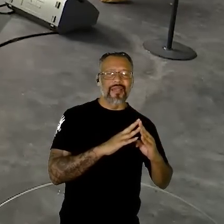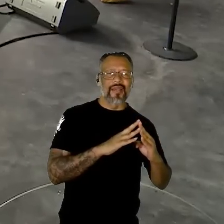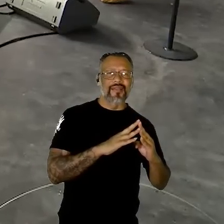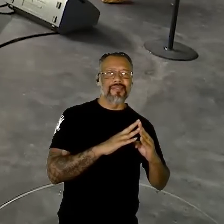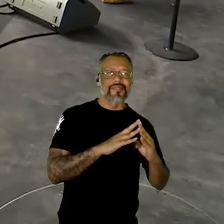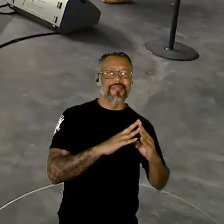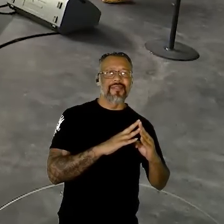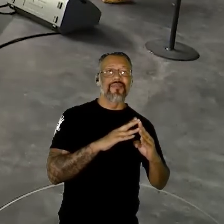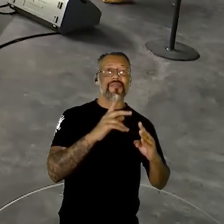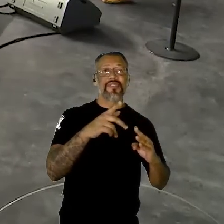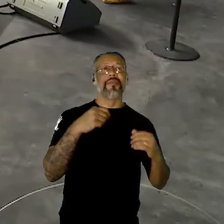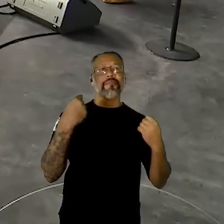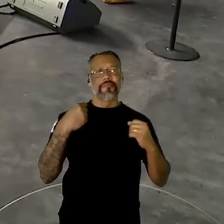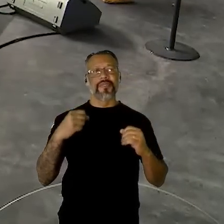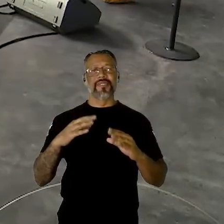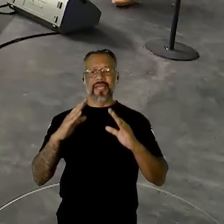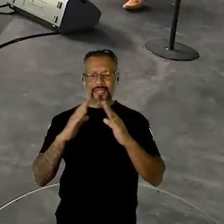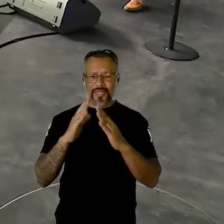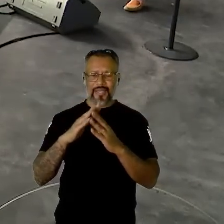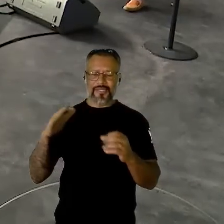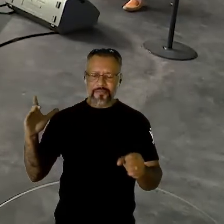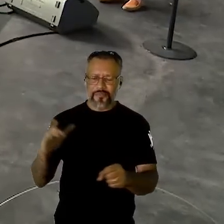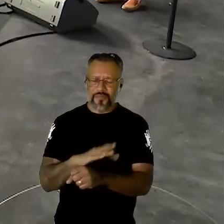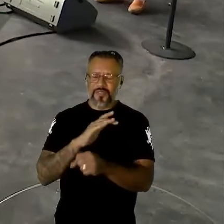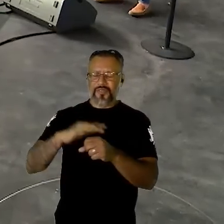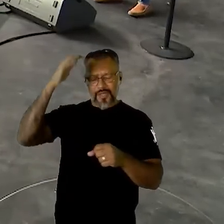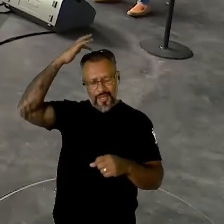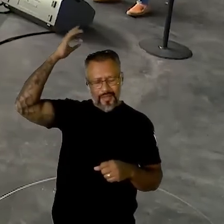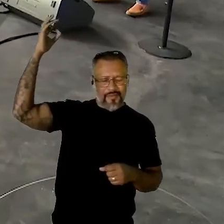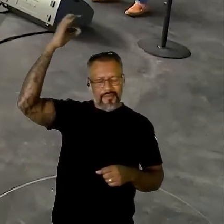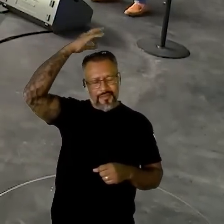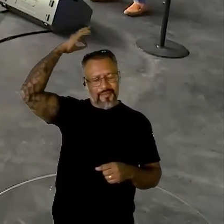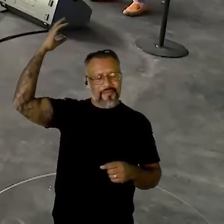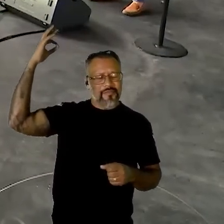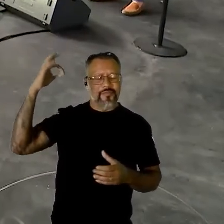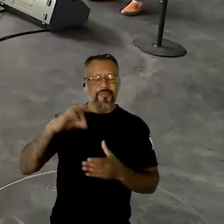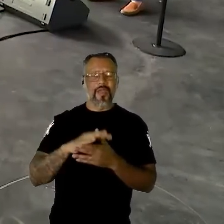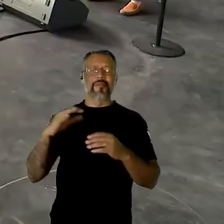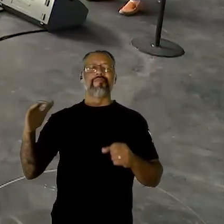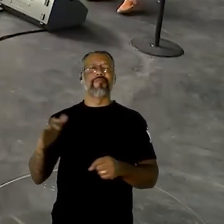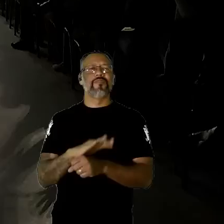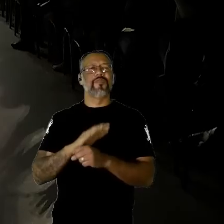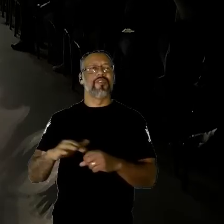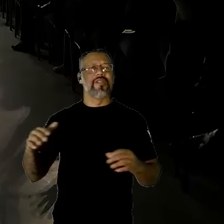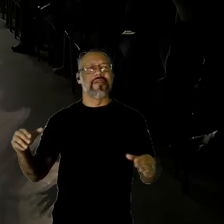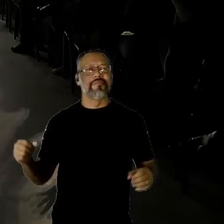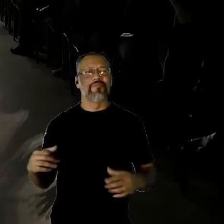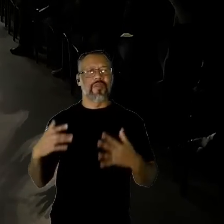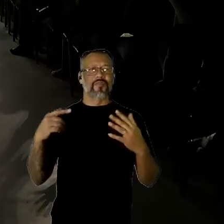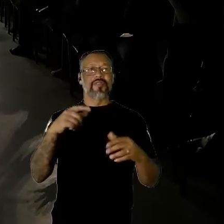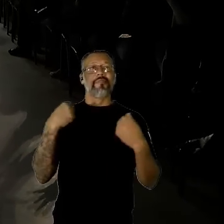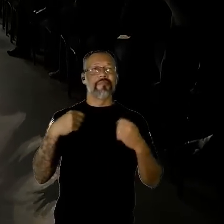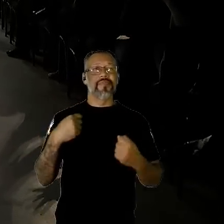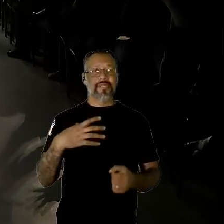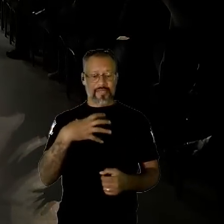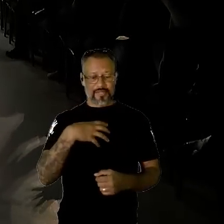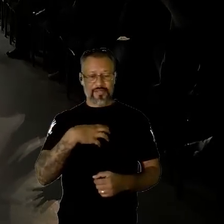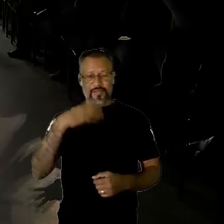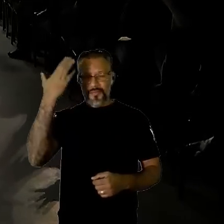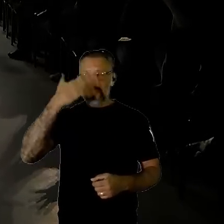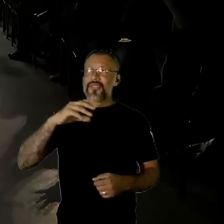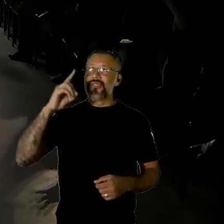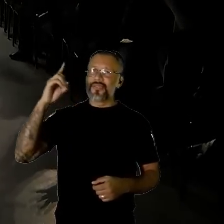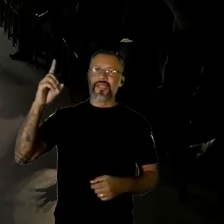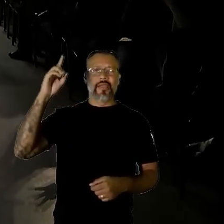ser crente tem que ser crente cheio não basta falar em línguas tem que falar em Língua de segunda a segunda não basta dizer que Jesus